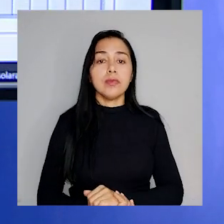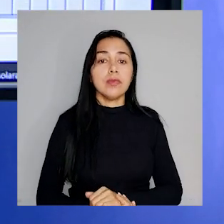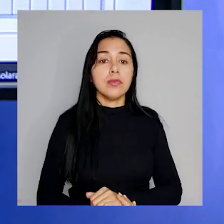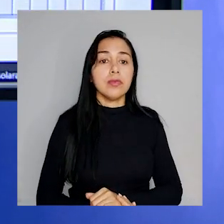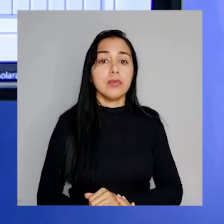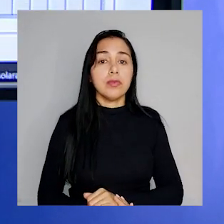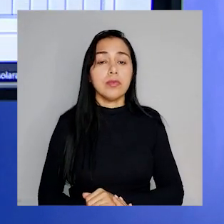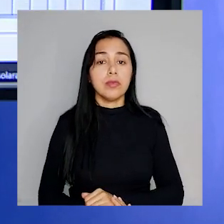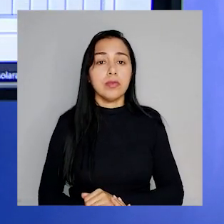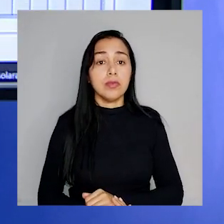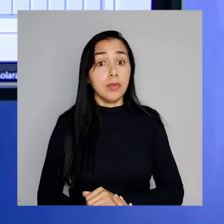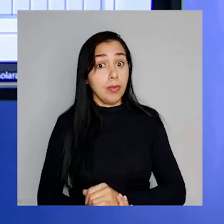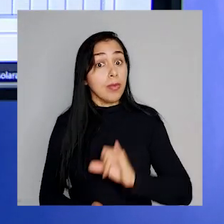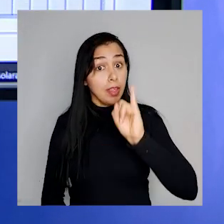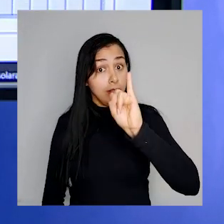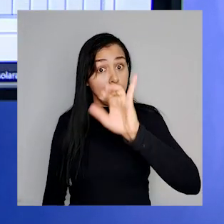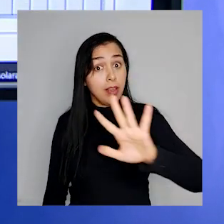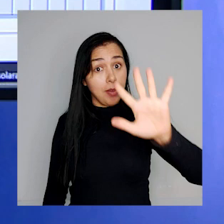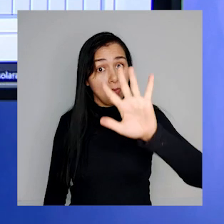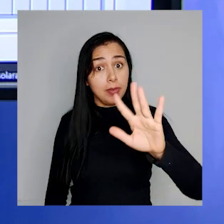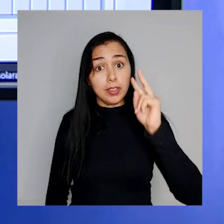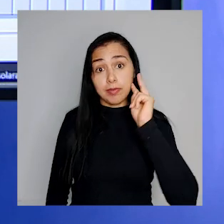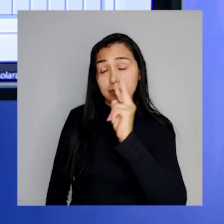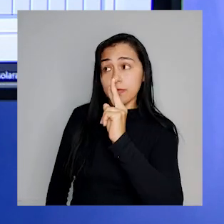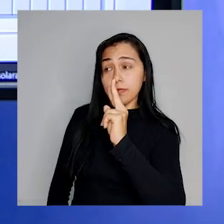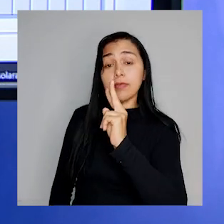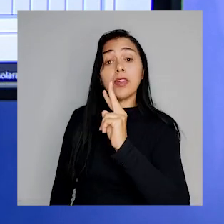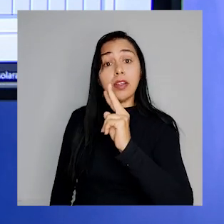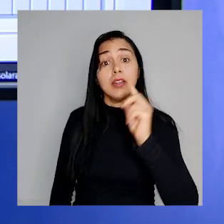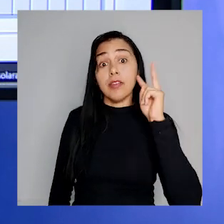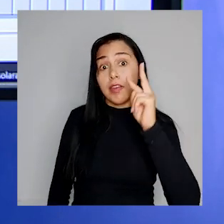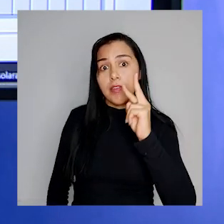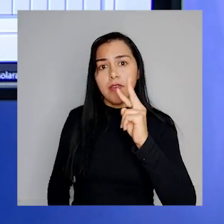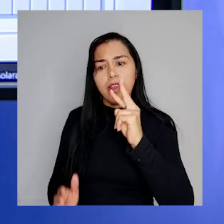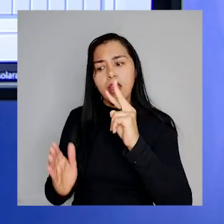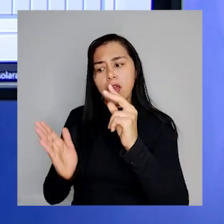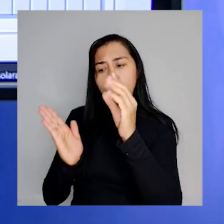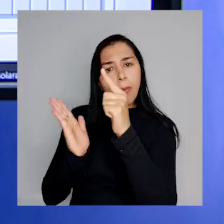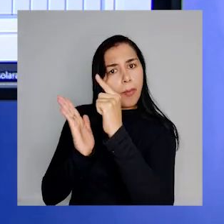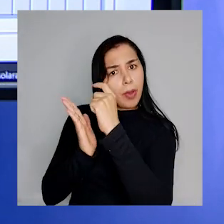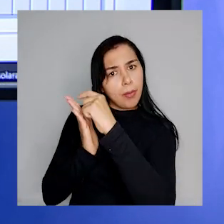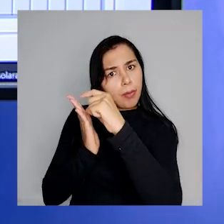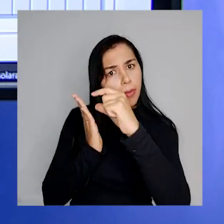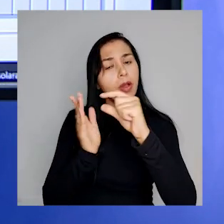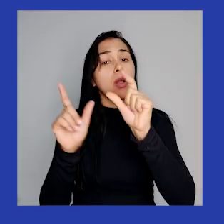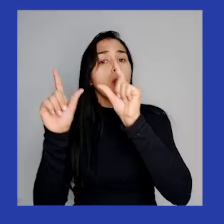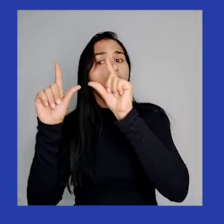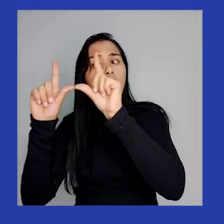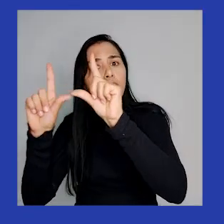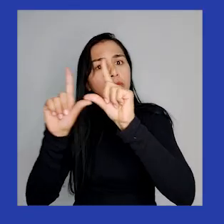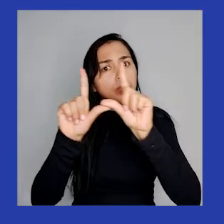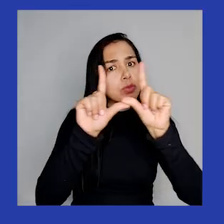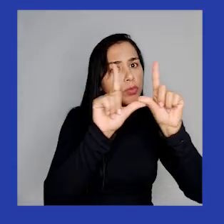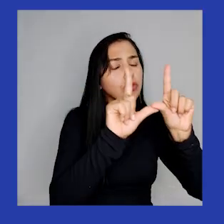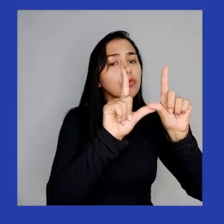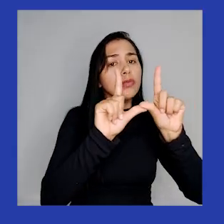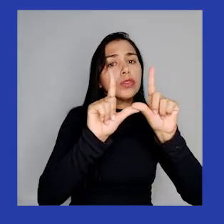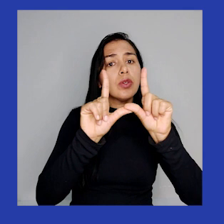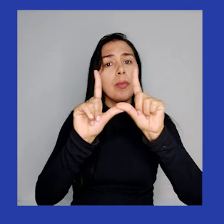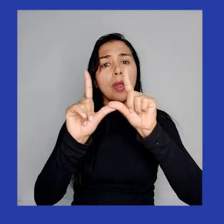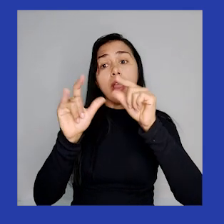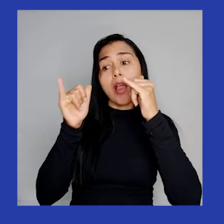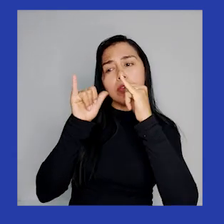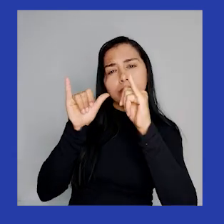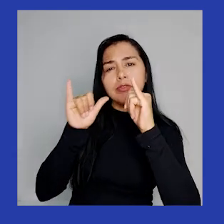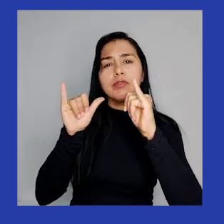parte a gente vai ter esses quadrados para colocar as informações pessoais. Então, primeiro a gente tem o